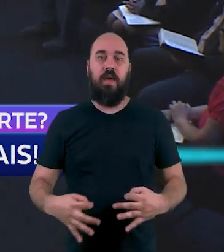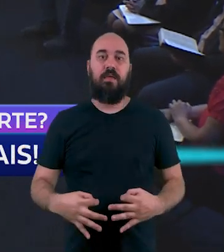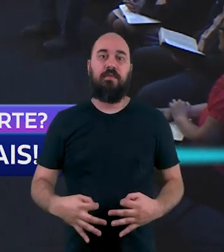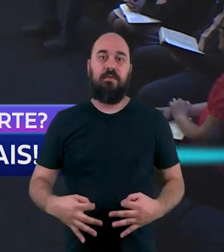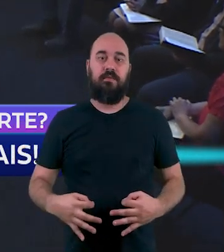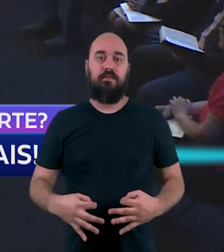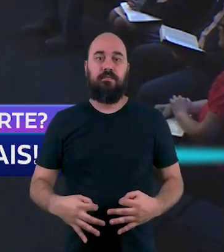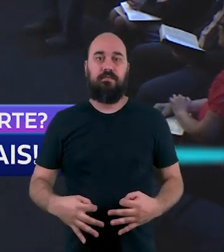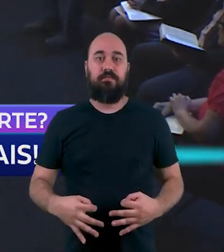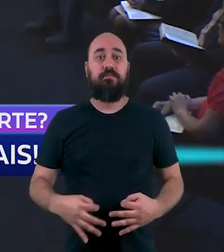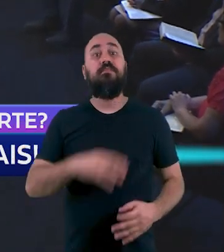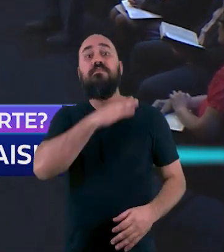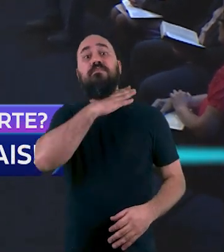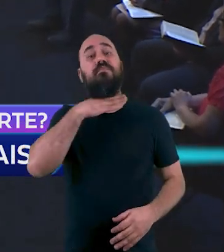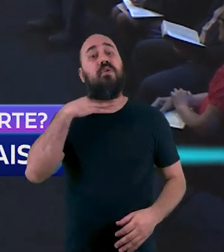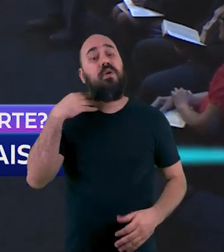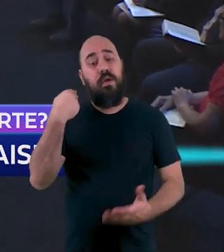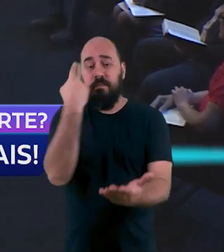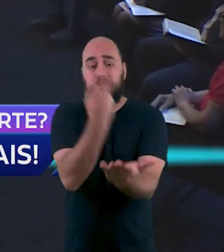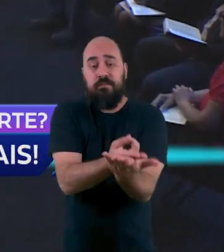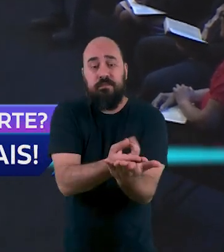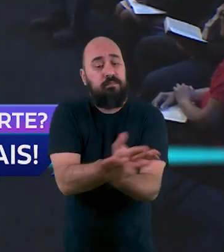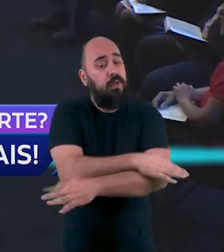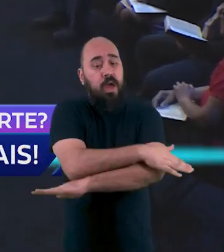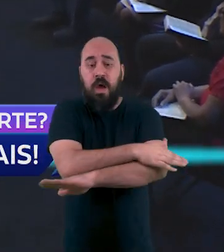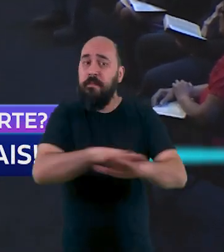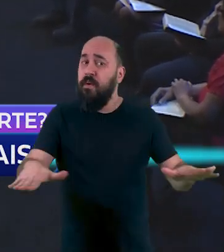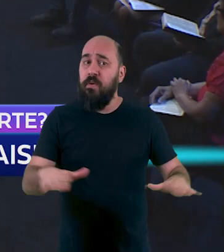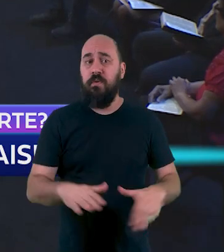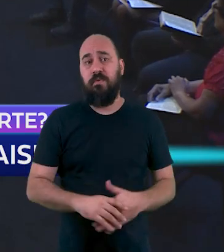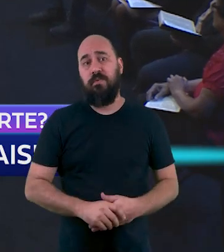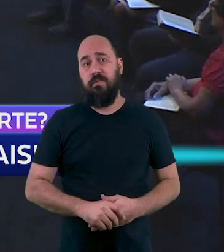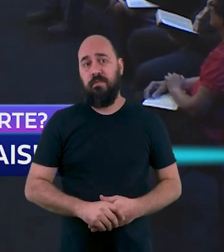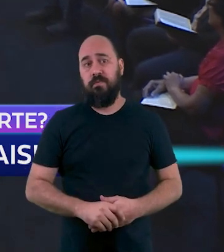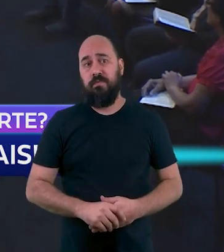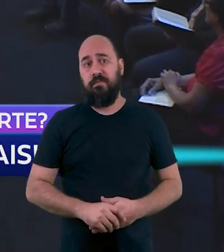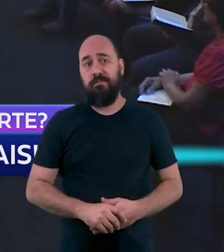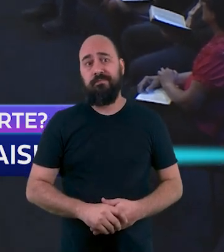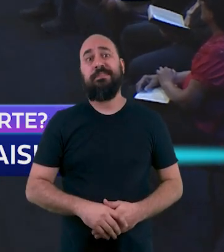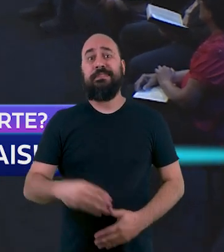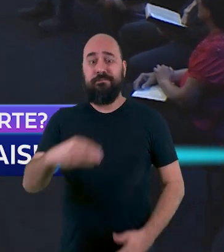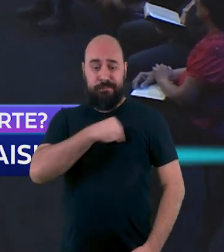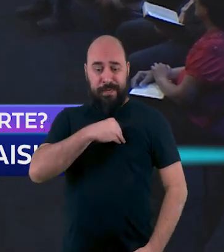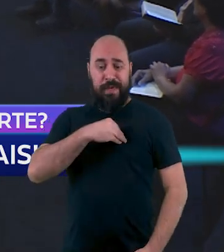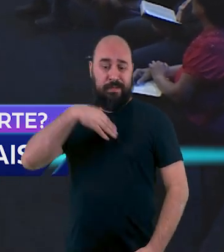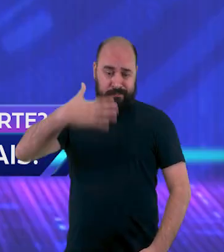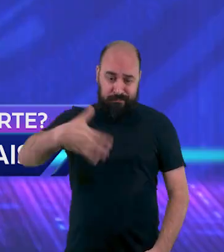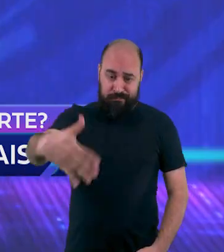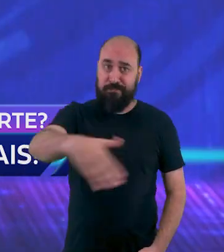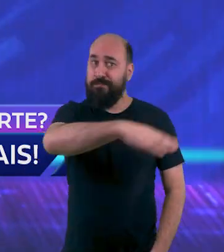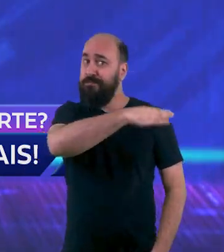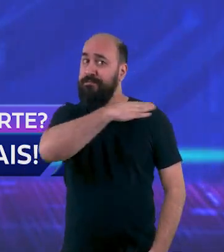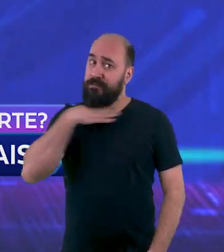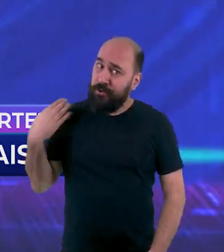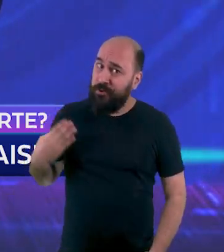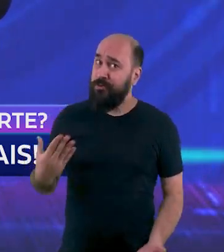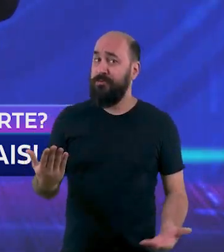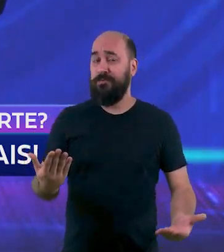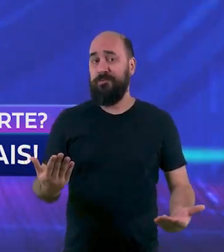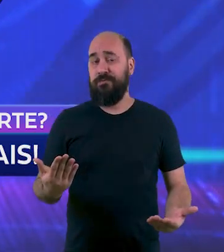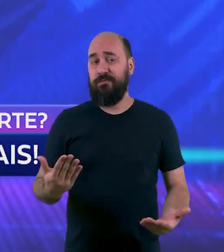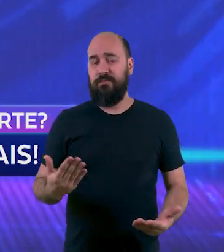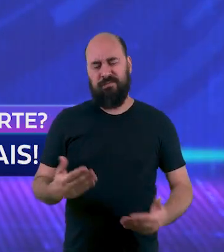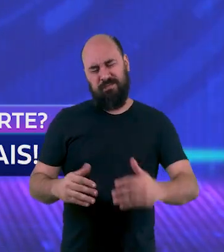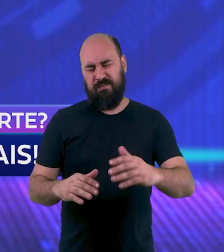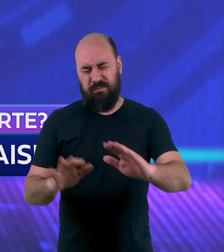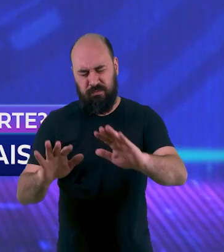vocês certamente morrerão. A morte é a consequência. Agora, há pessoas que dizem assim, tá bom,